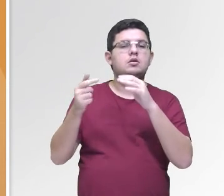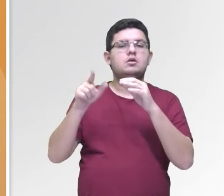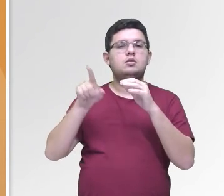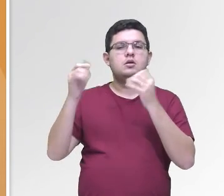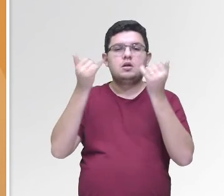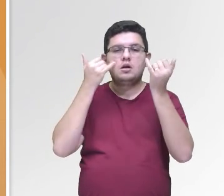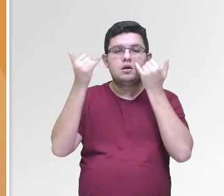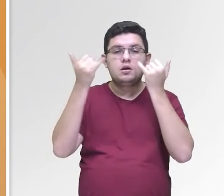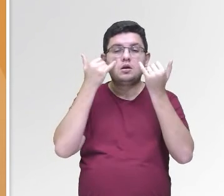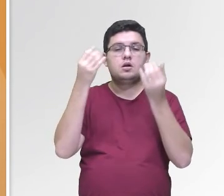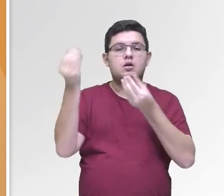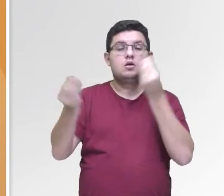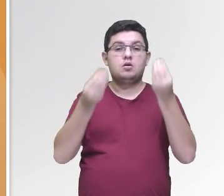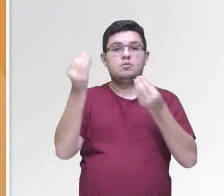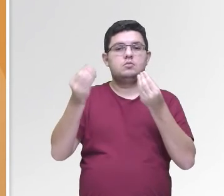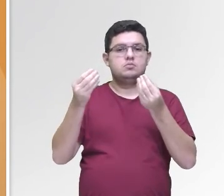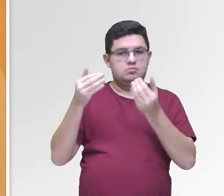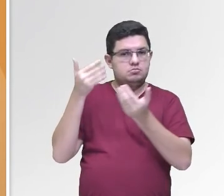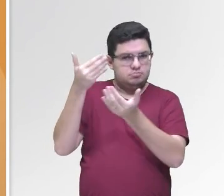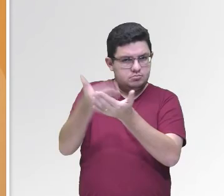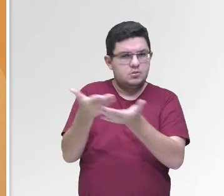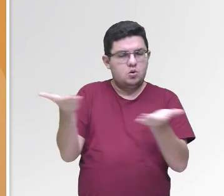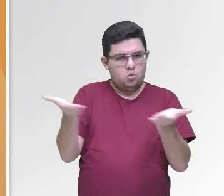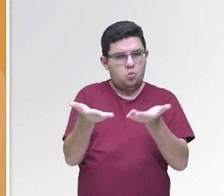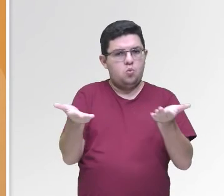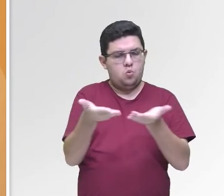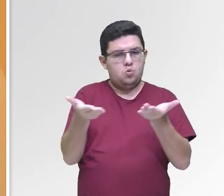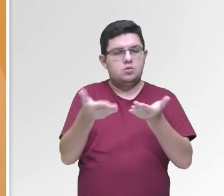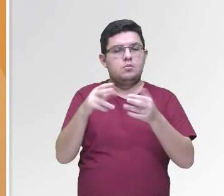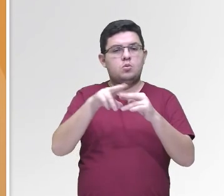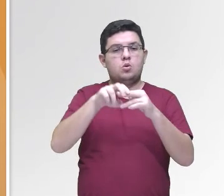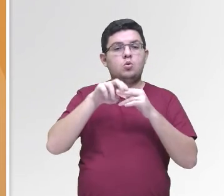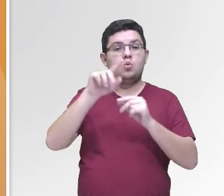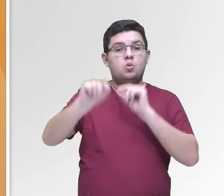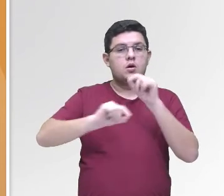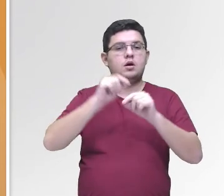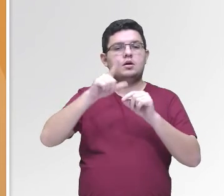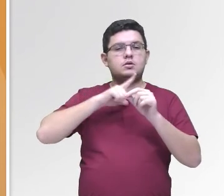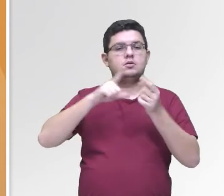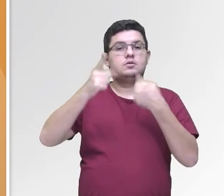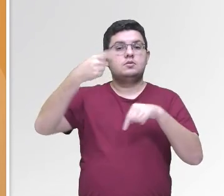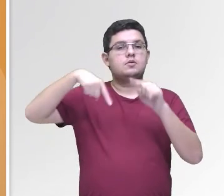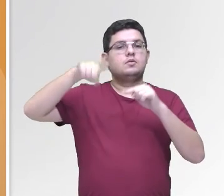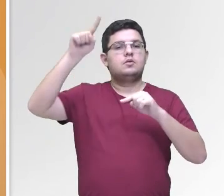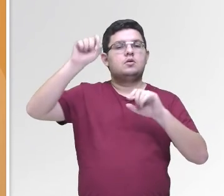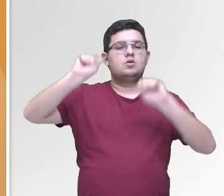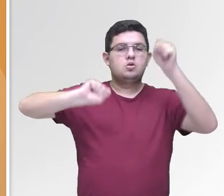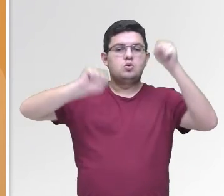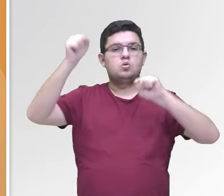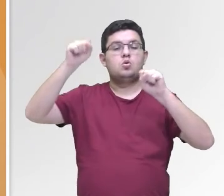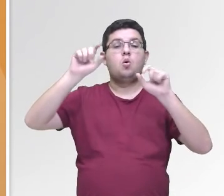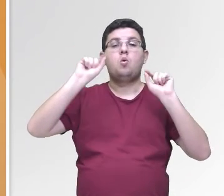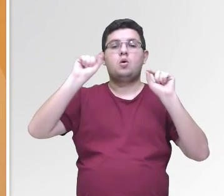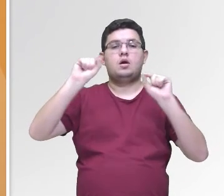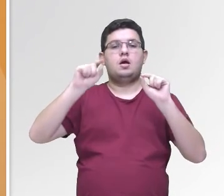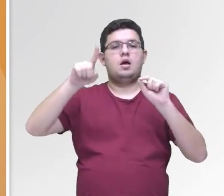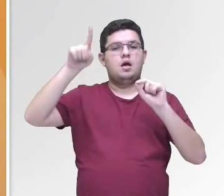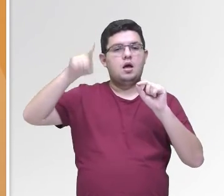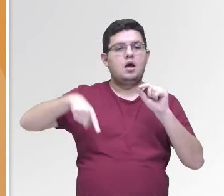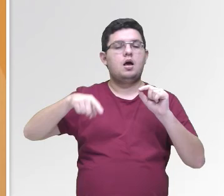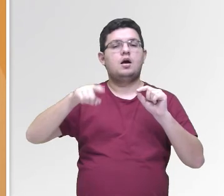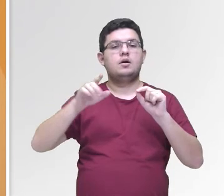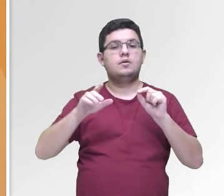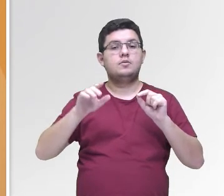analisar, ainda é a atual fase, já que é marcado pela Terceira Revolução Industrial, que é justamente ainda